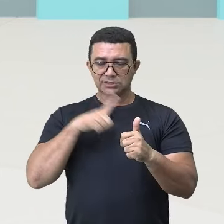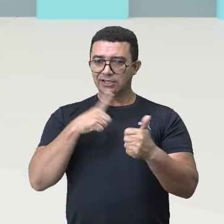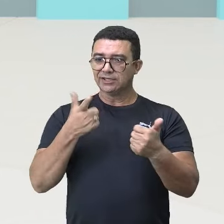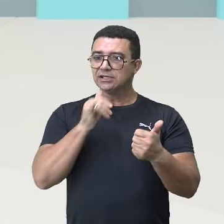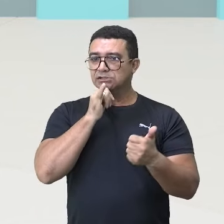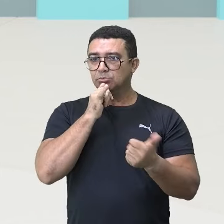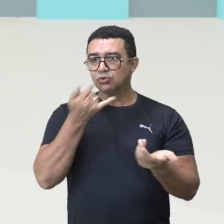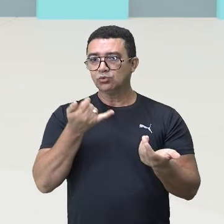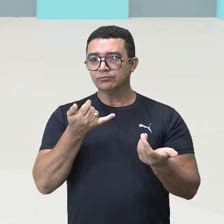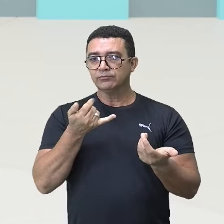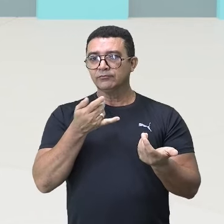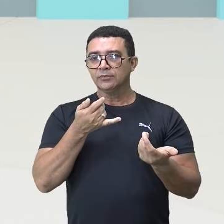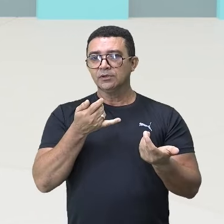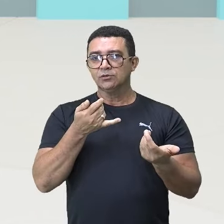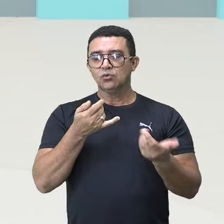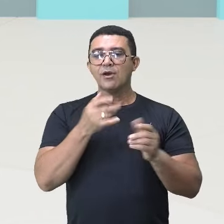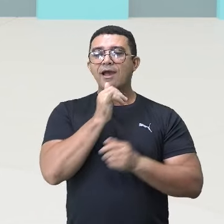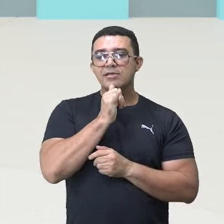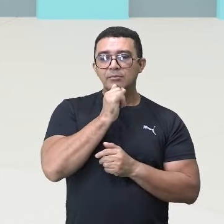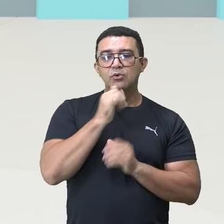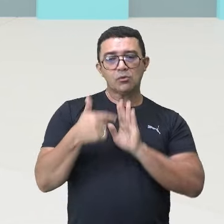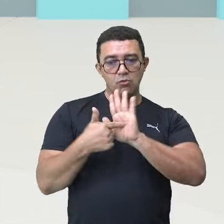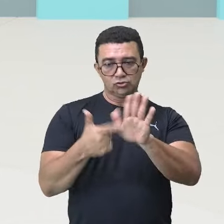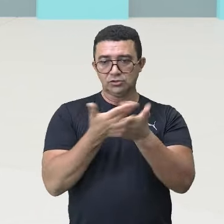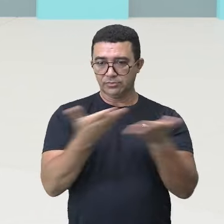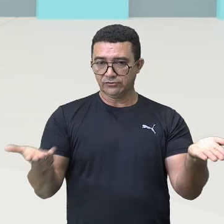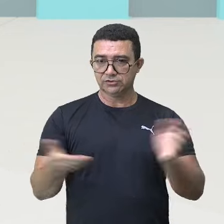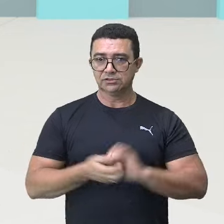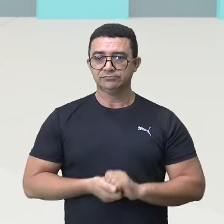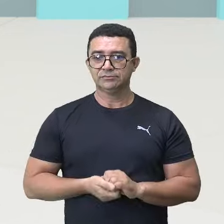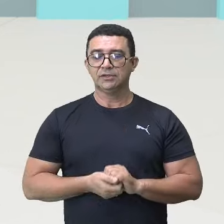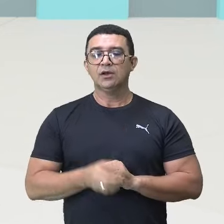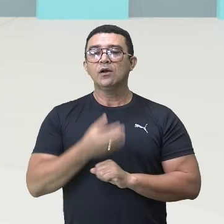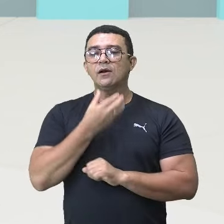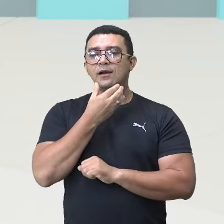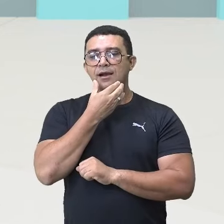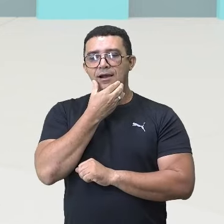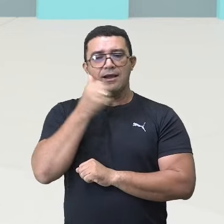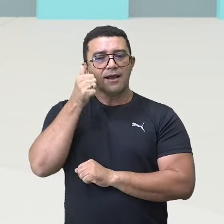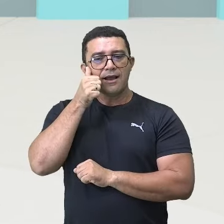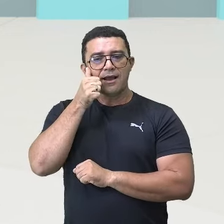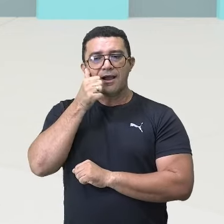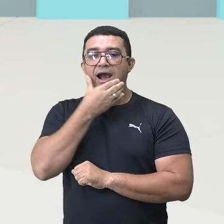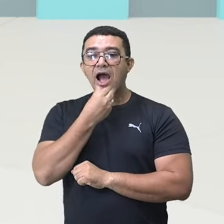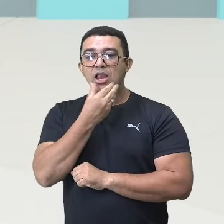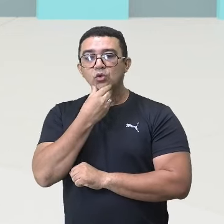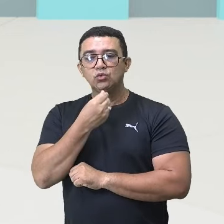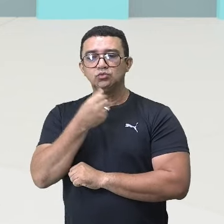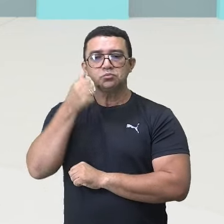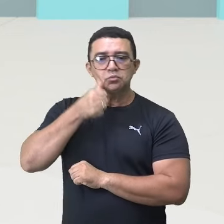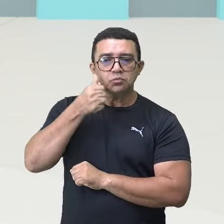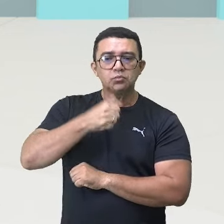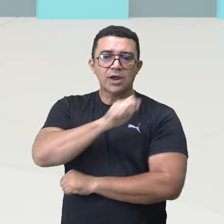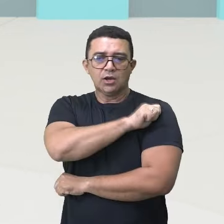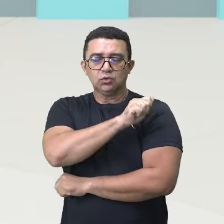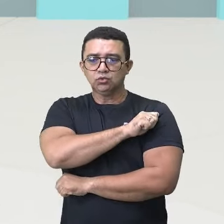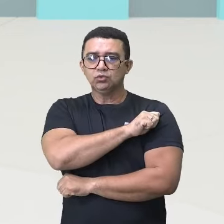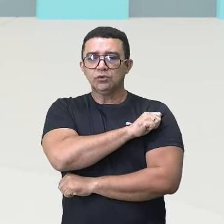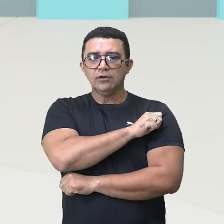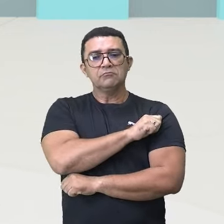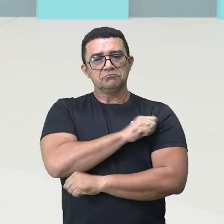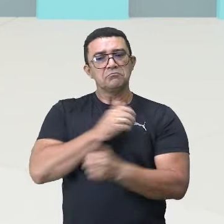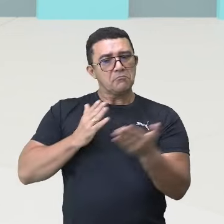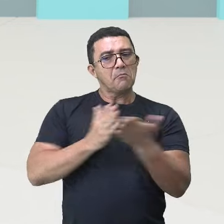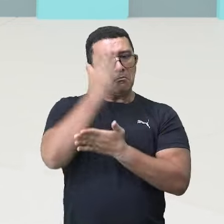situação ali é o caso do exemplo que eu mostrei os alunos que estudam vão passar por que todos os